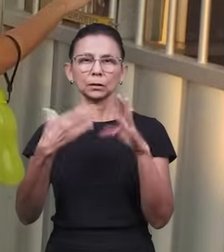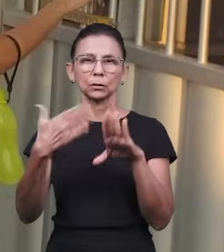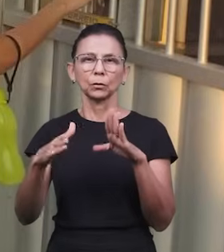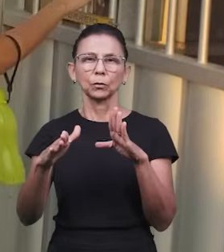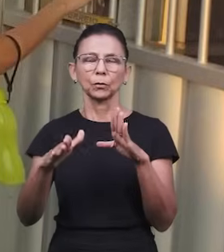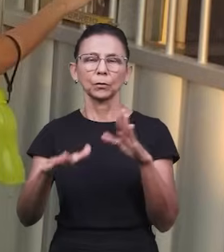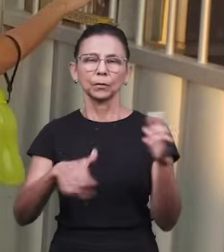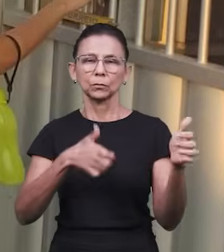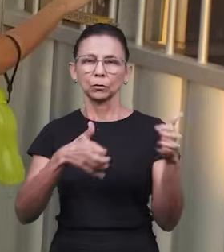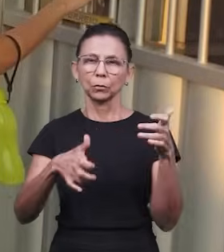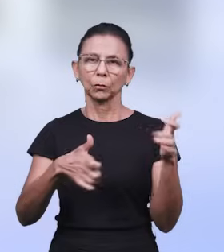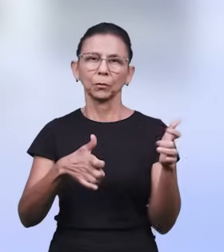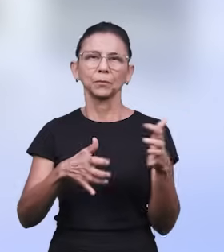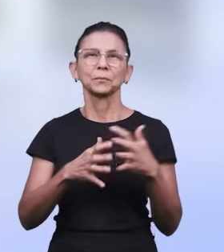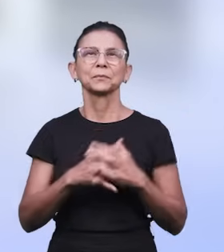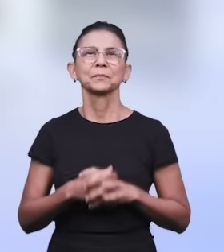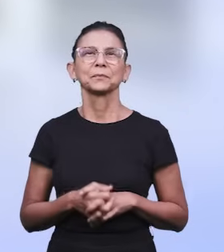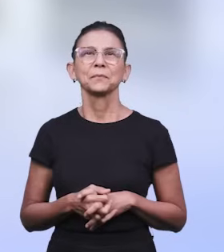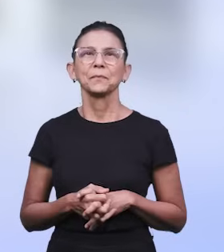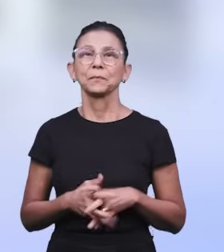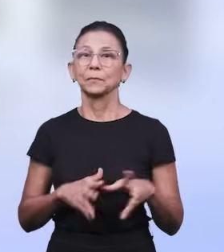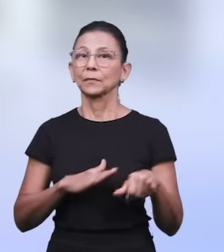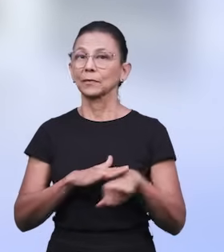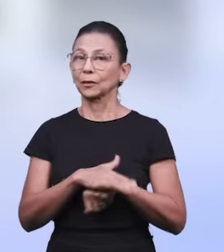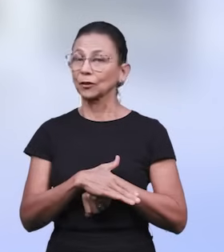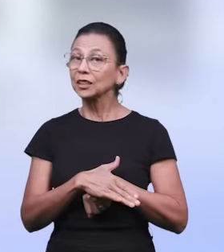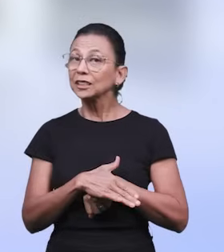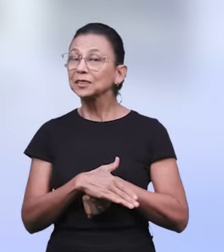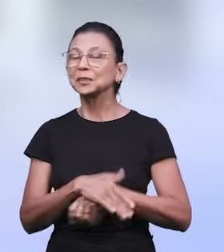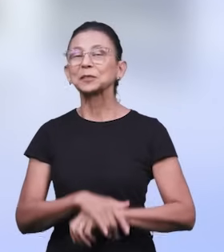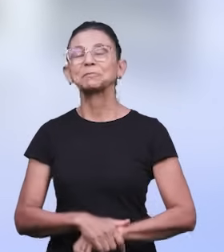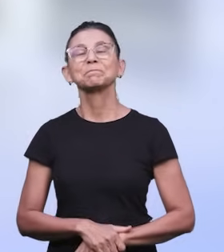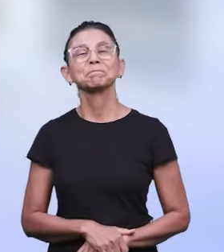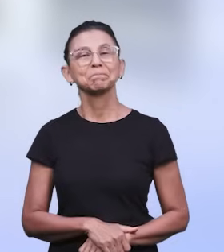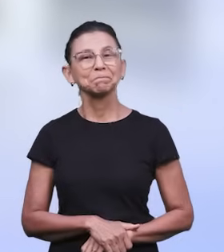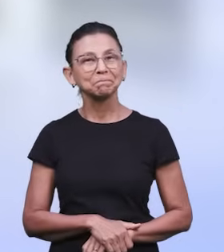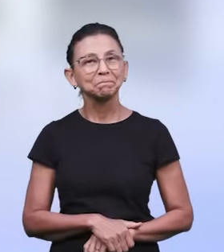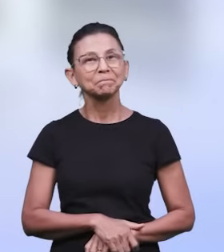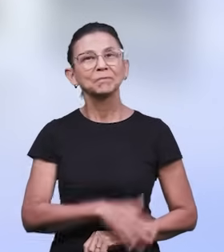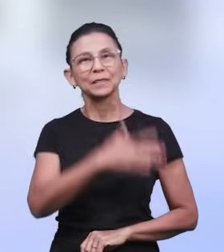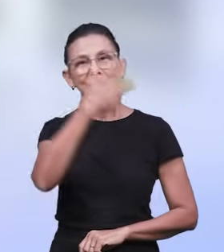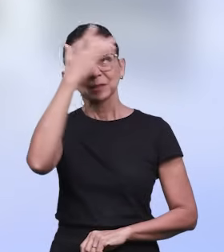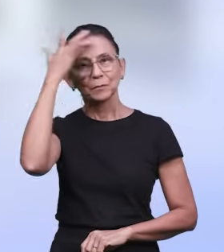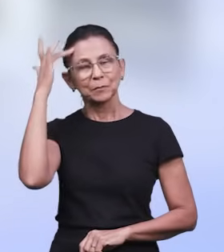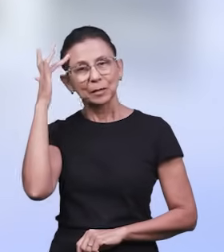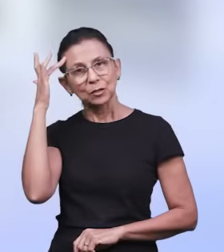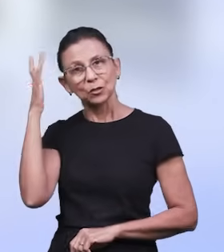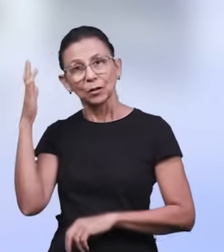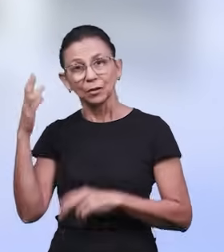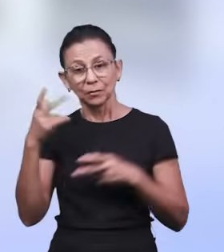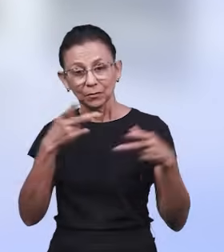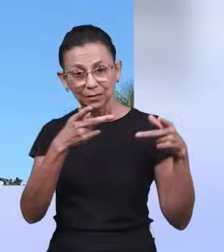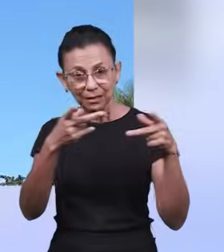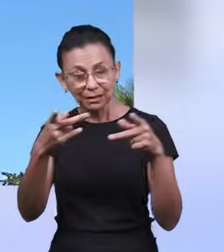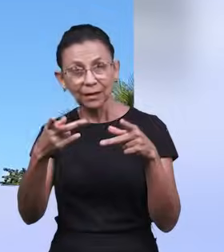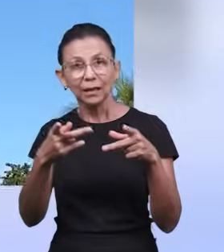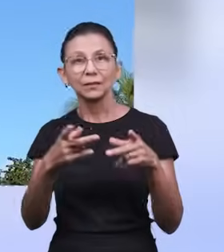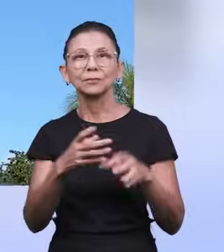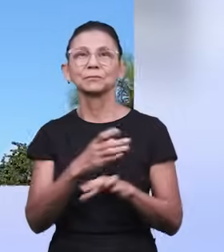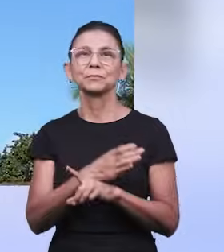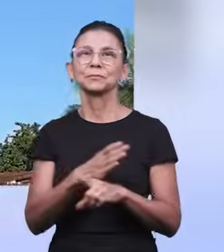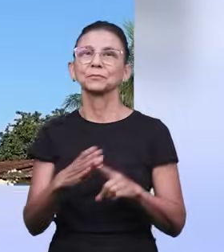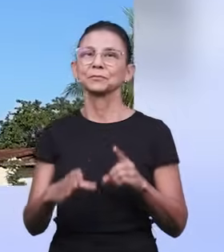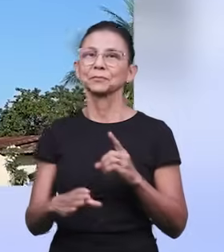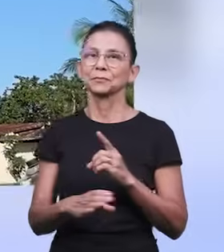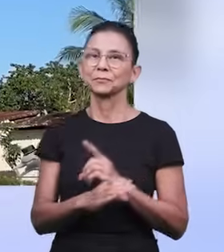orou pela comunidade. A bênção é que à noite muitas pessoas alcançadas neste trabalho participaram do culto especial.